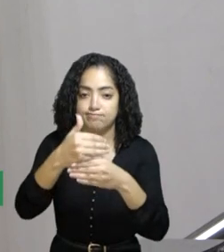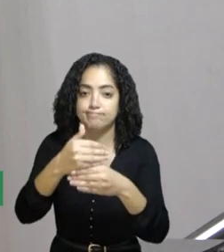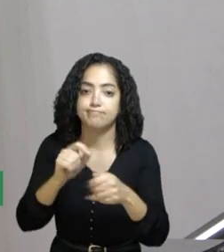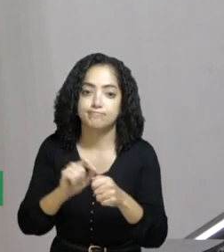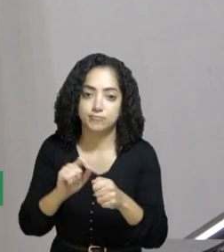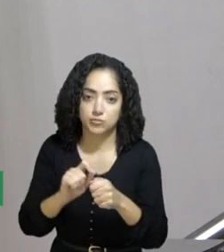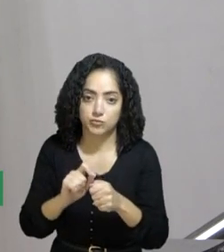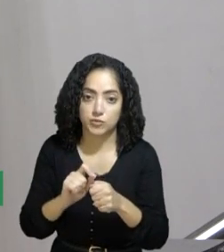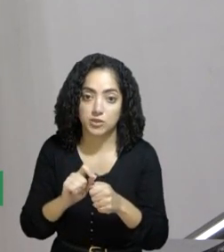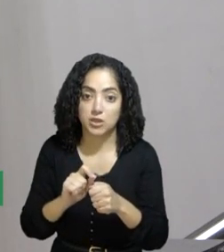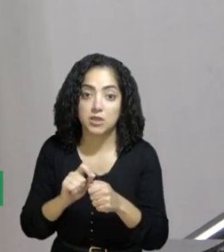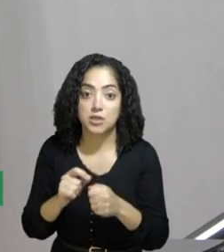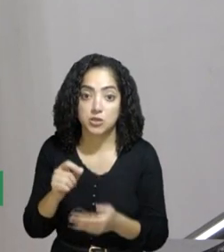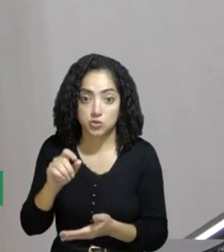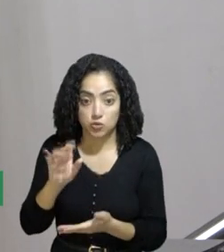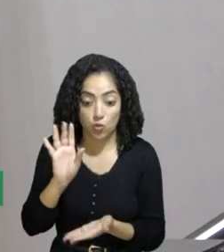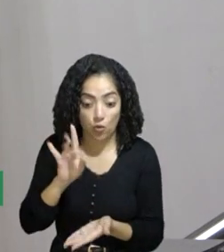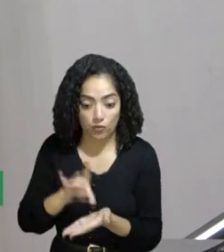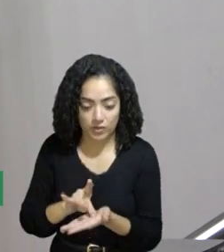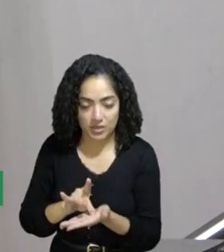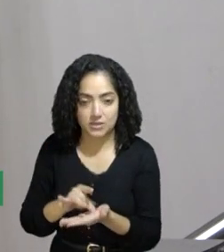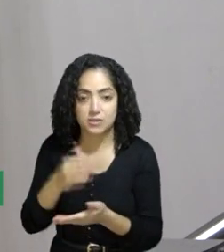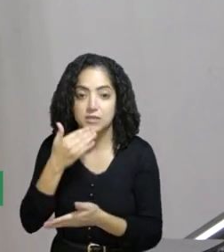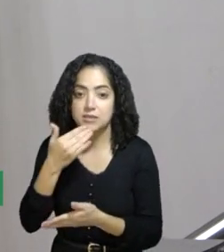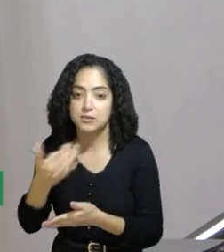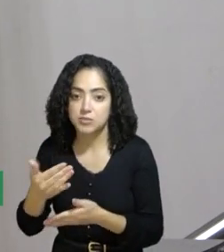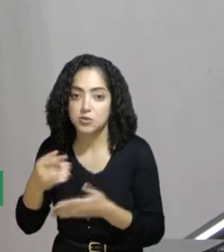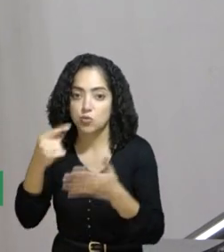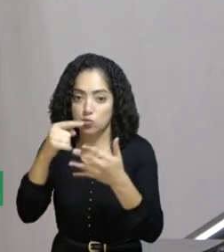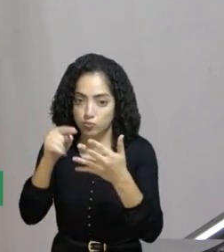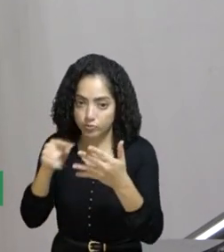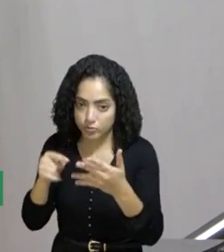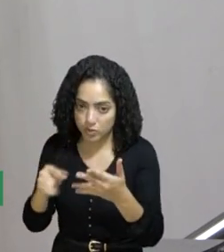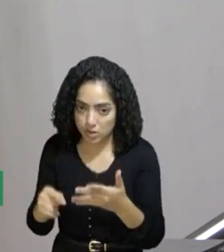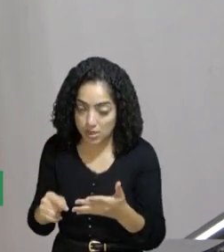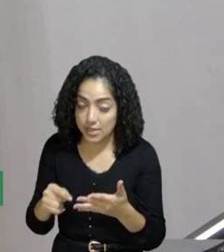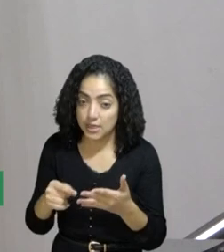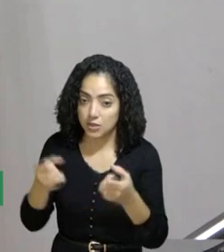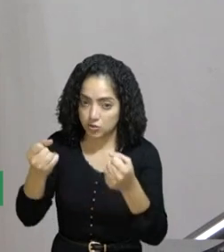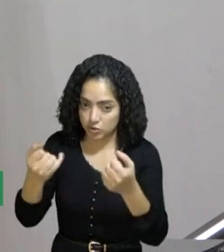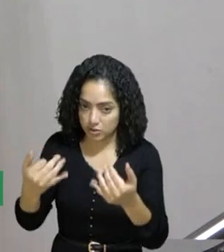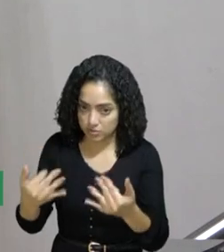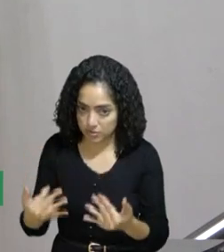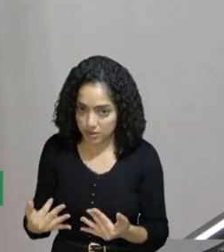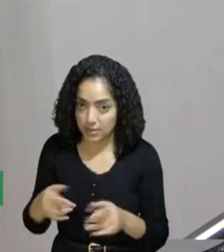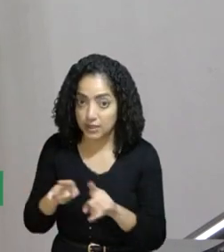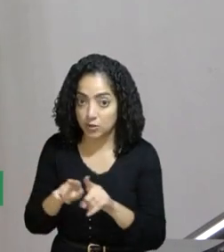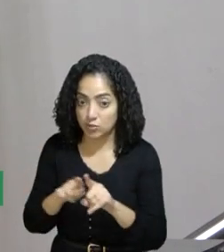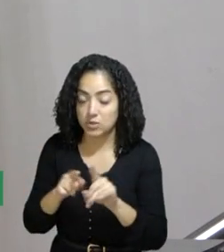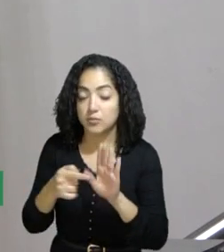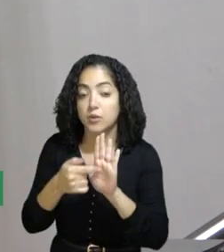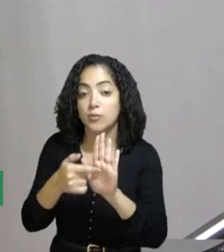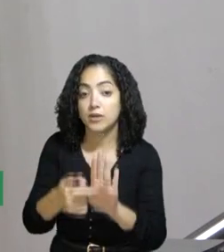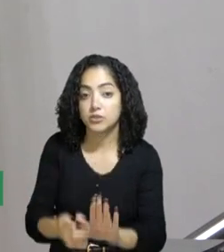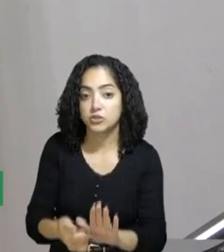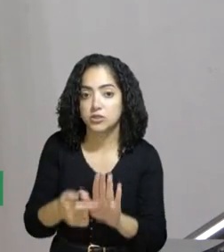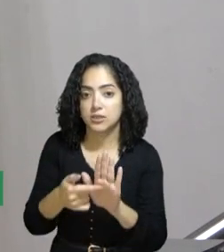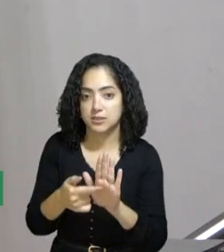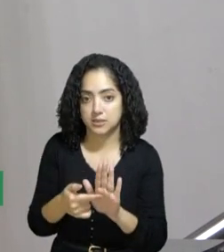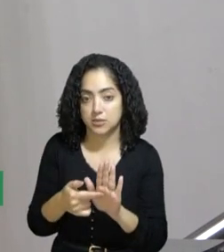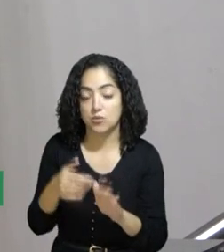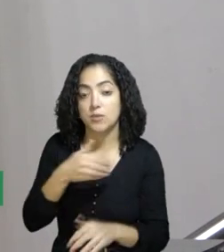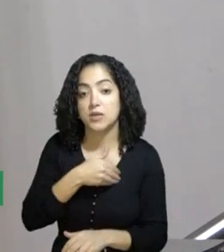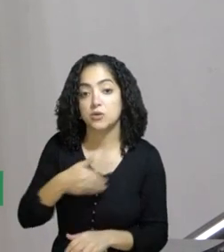eu estou oficializando o requerimento sobre os apontamentos aqui citados, como também uma indicação para que o Governo do